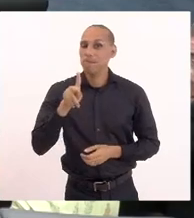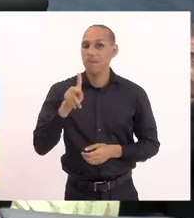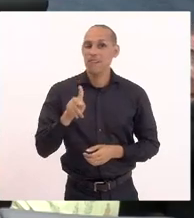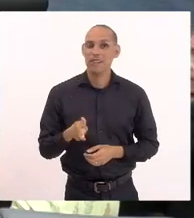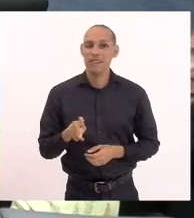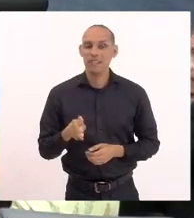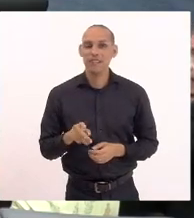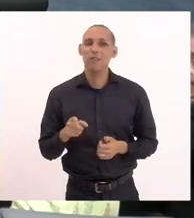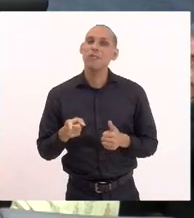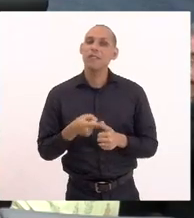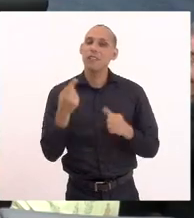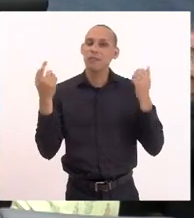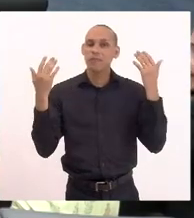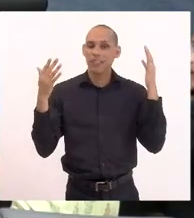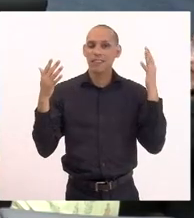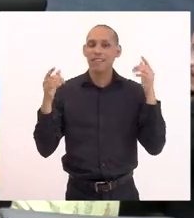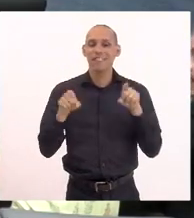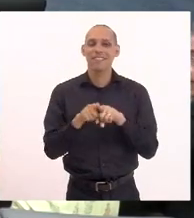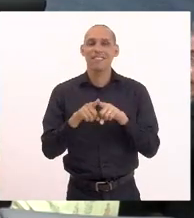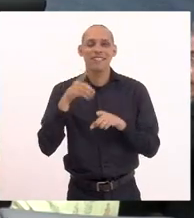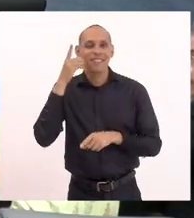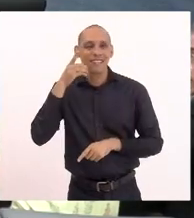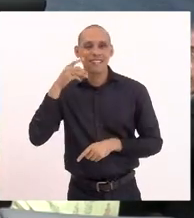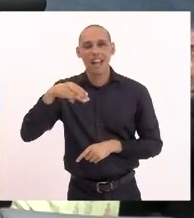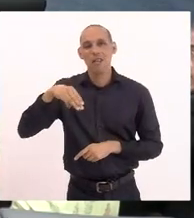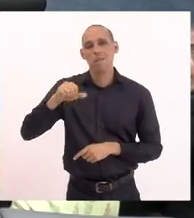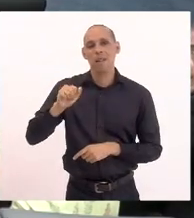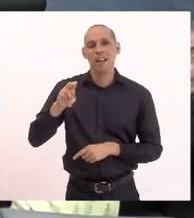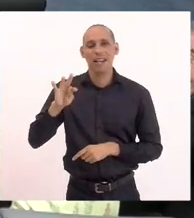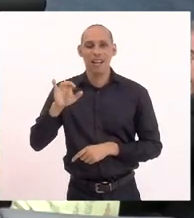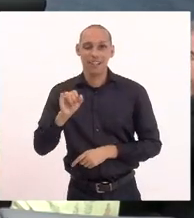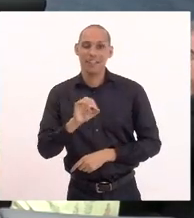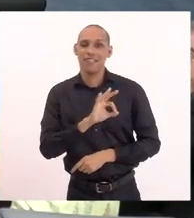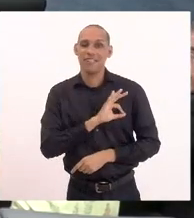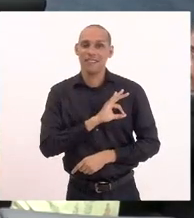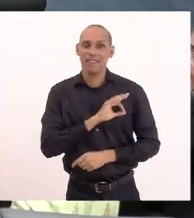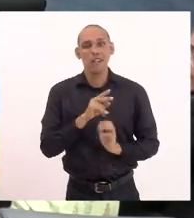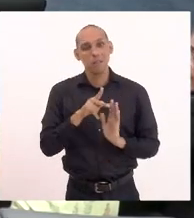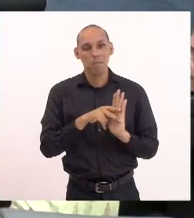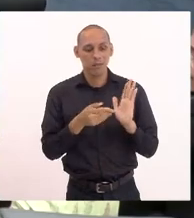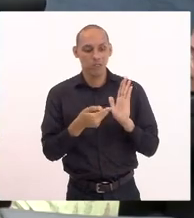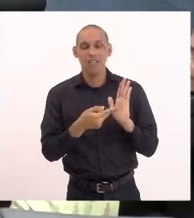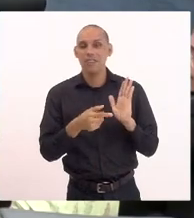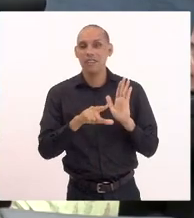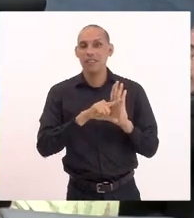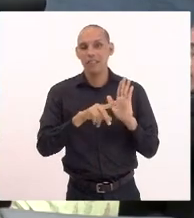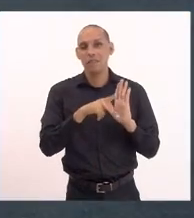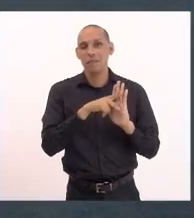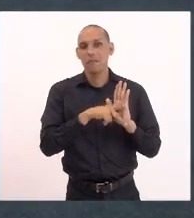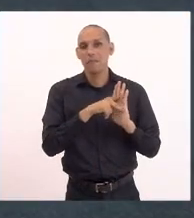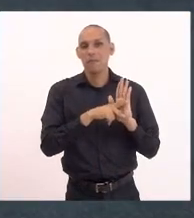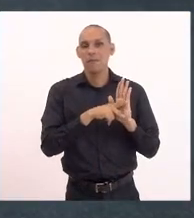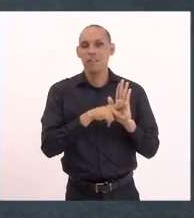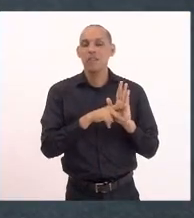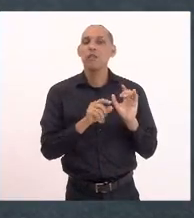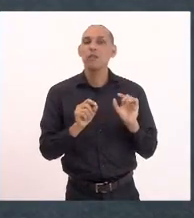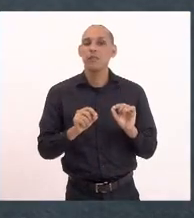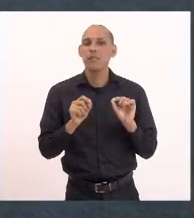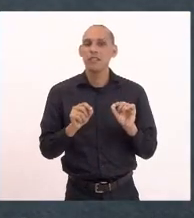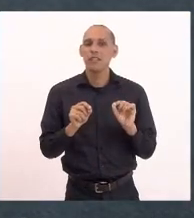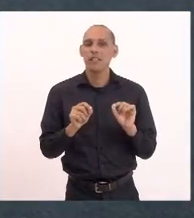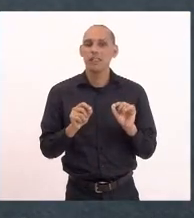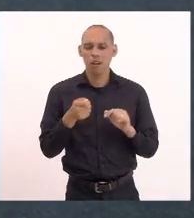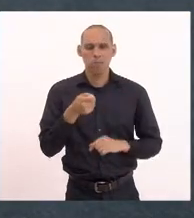Presidente, primeiro parabenizar também a deputada Marta Rocha por esse projeto de lei que dispõe sobre